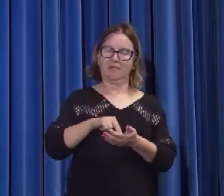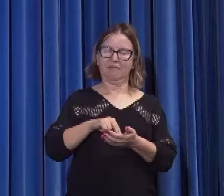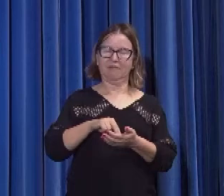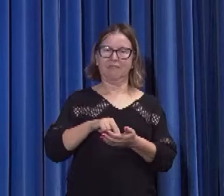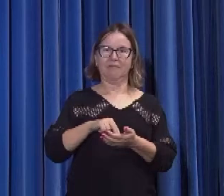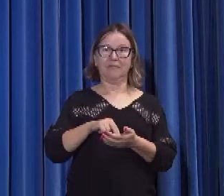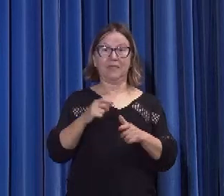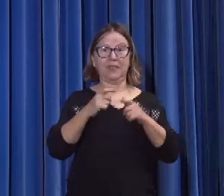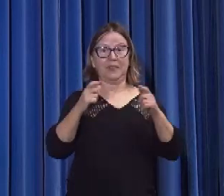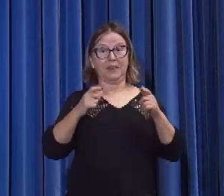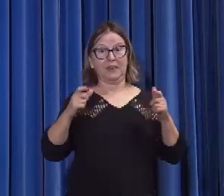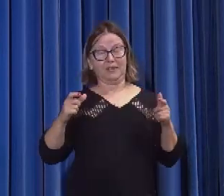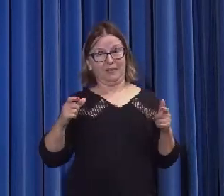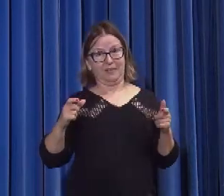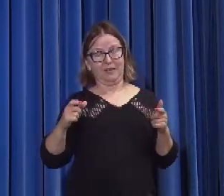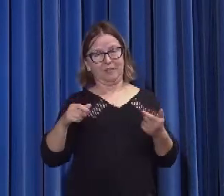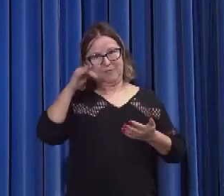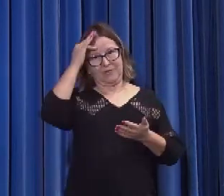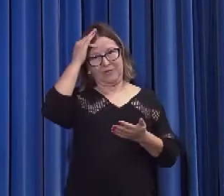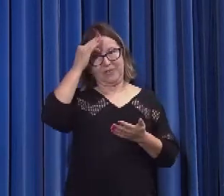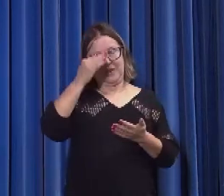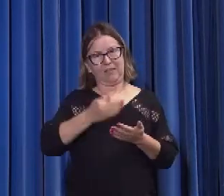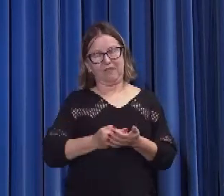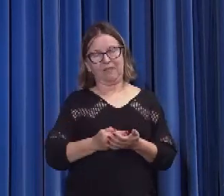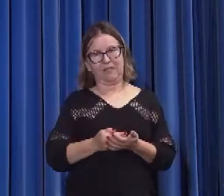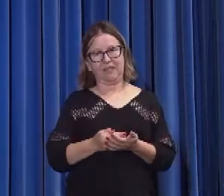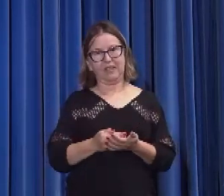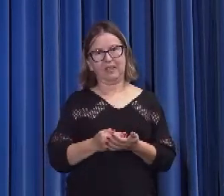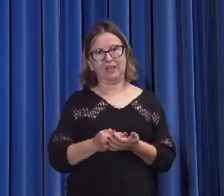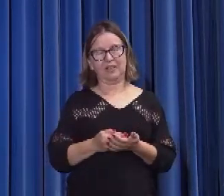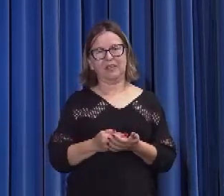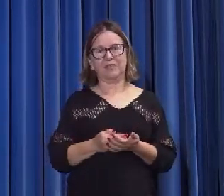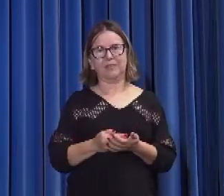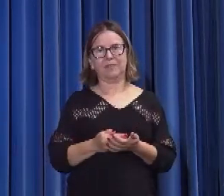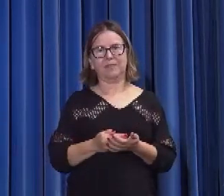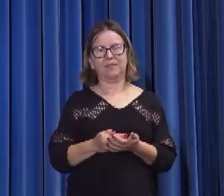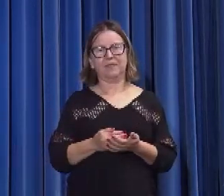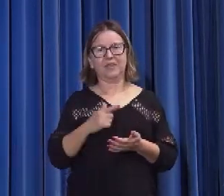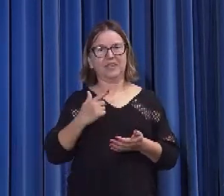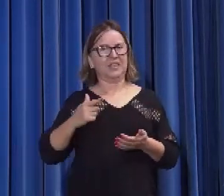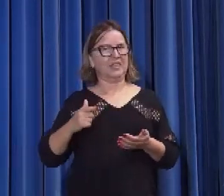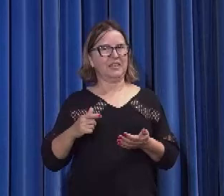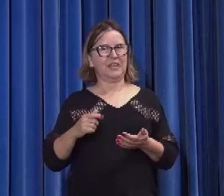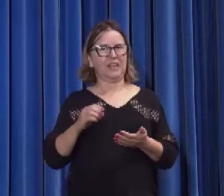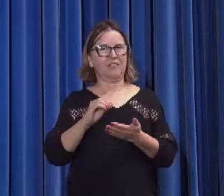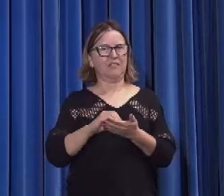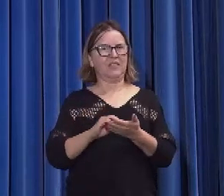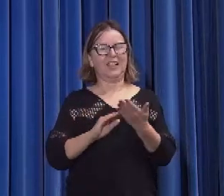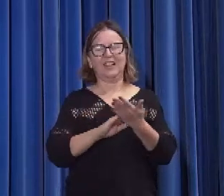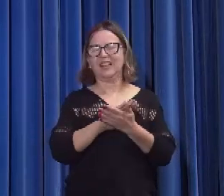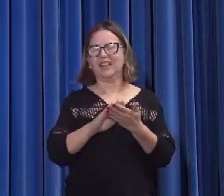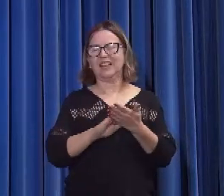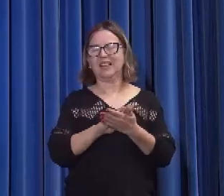maduras, íntegras e sem qualquer falta em nossa vida.